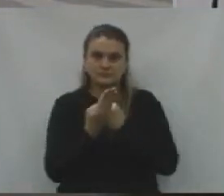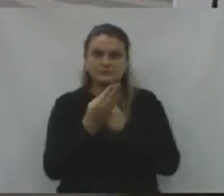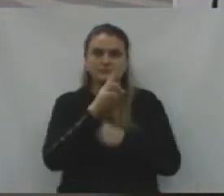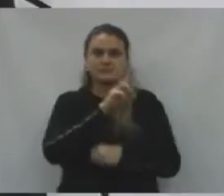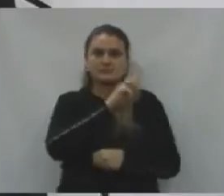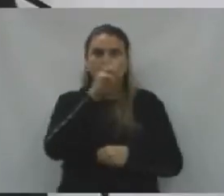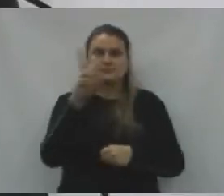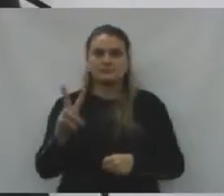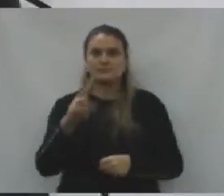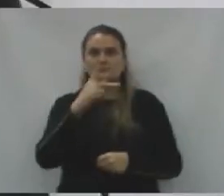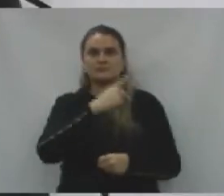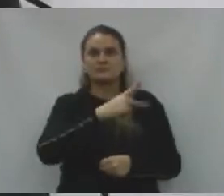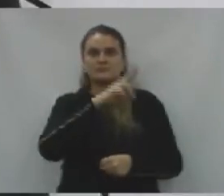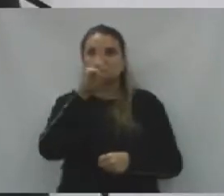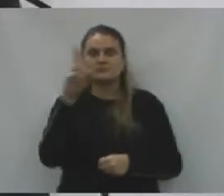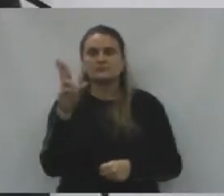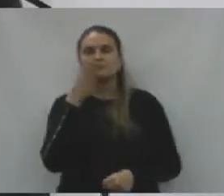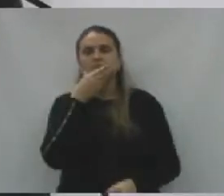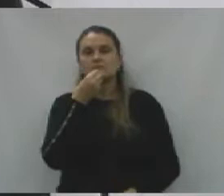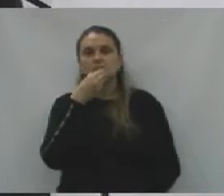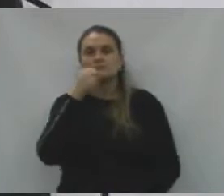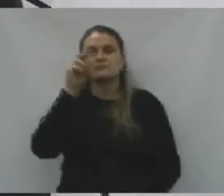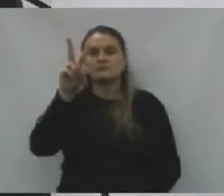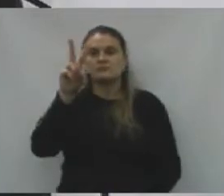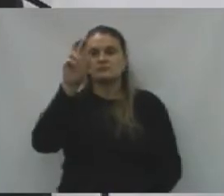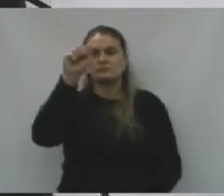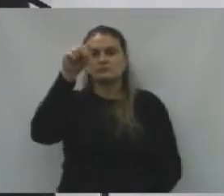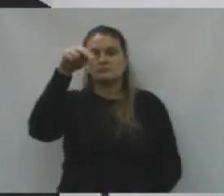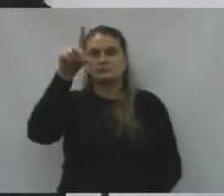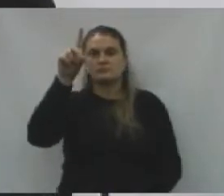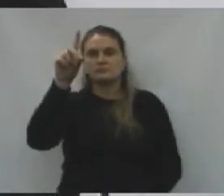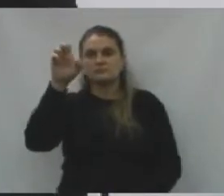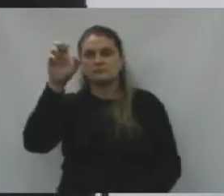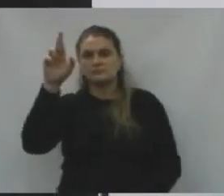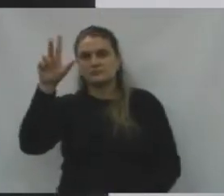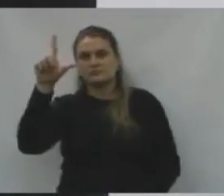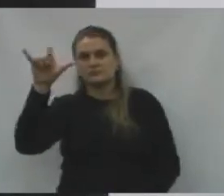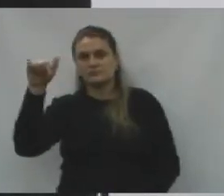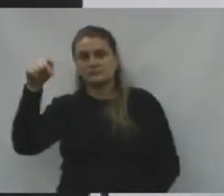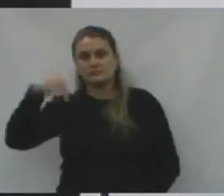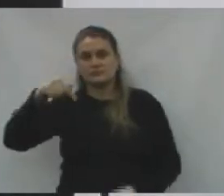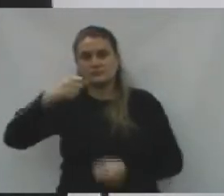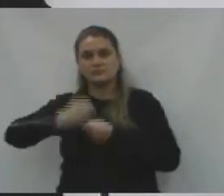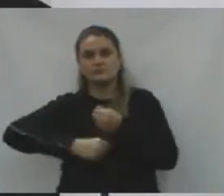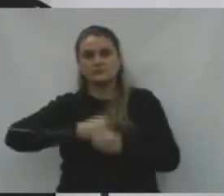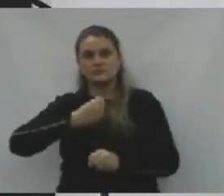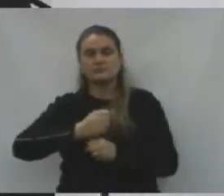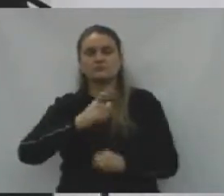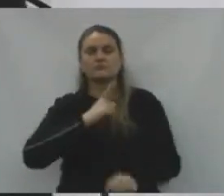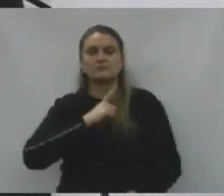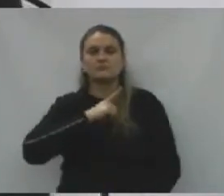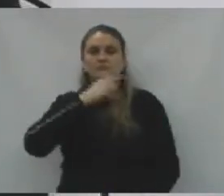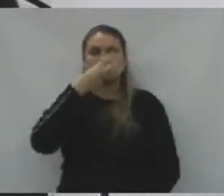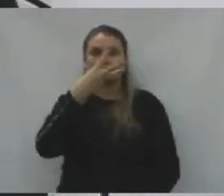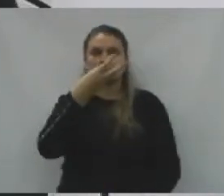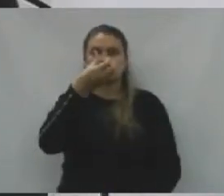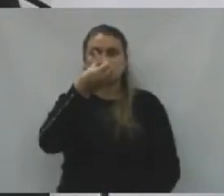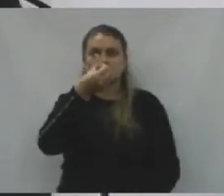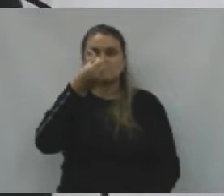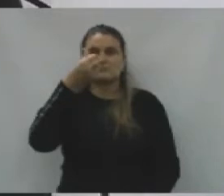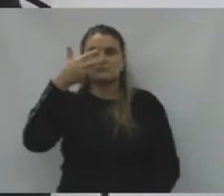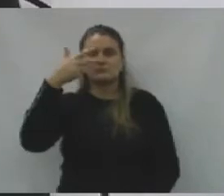Vitória e Porto União, pelo senhor Vanderlei, que iniciou esse projeto, Esse ano tivemos